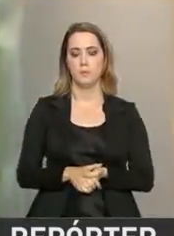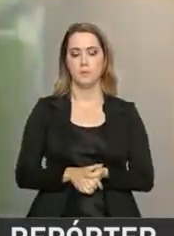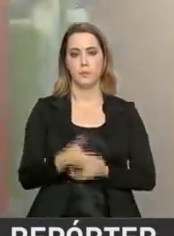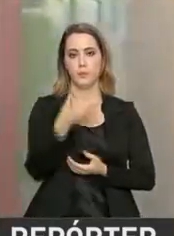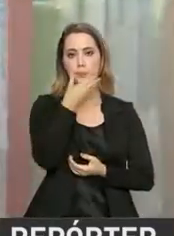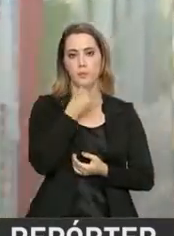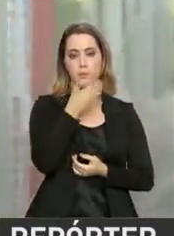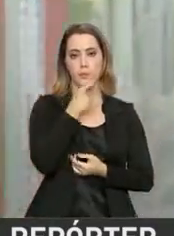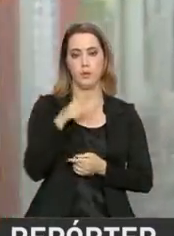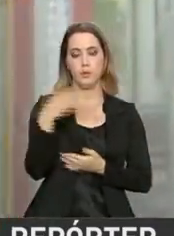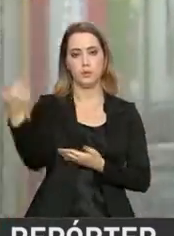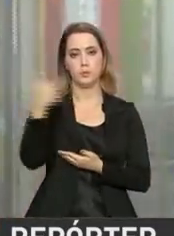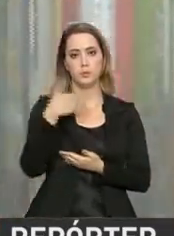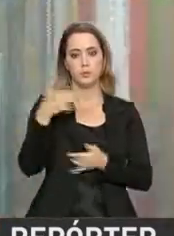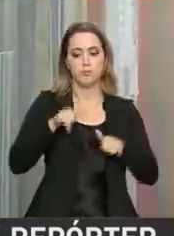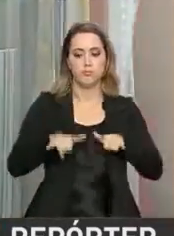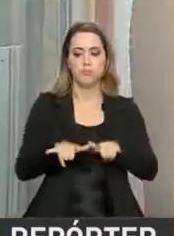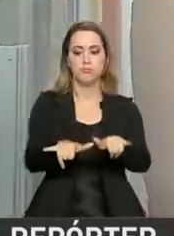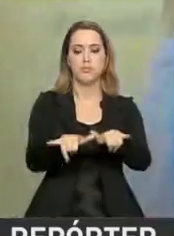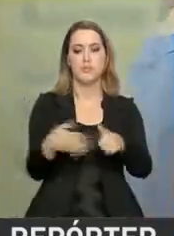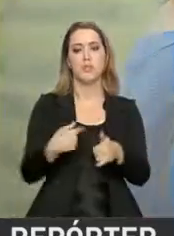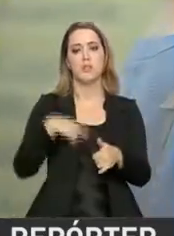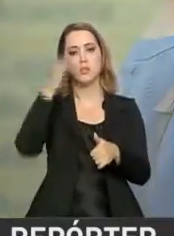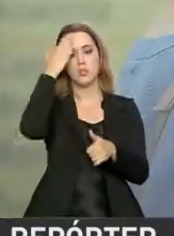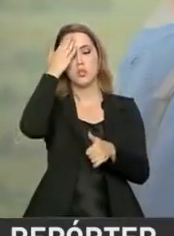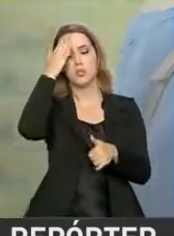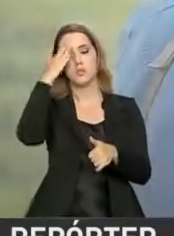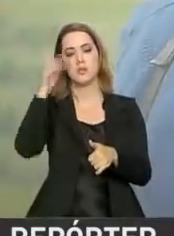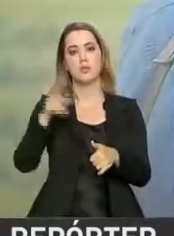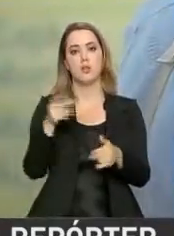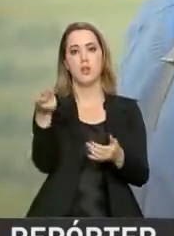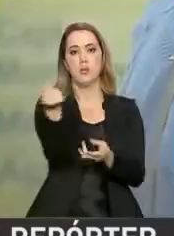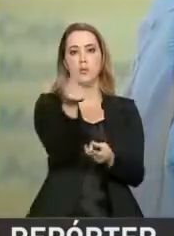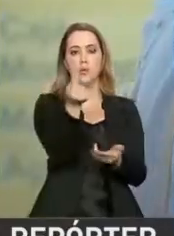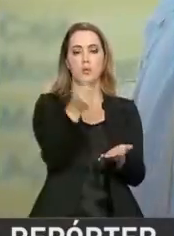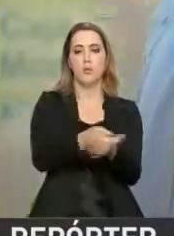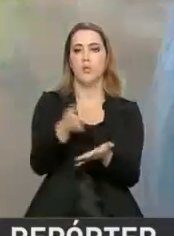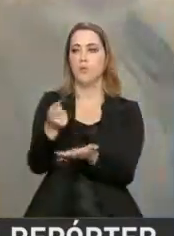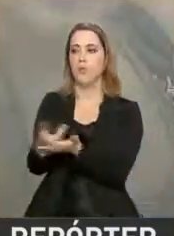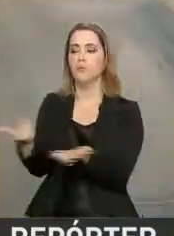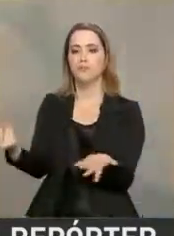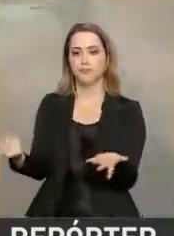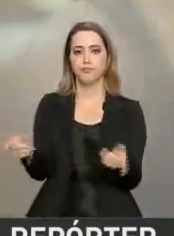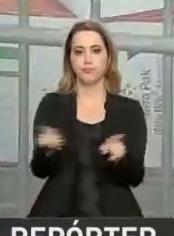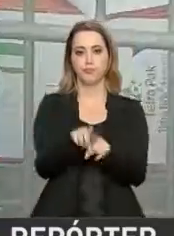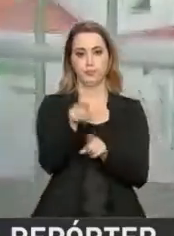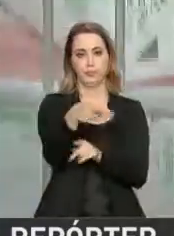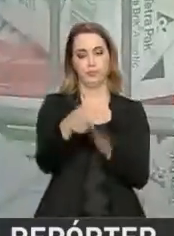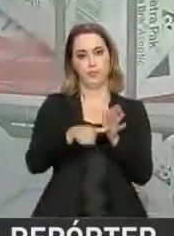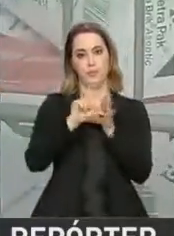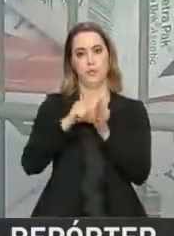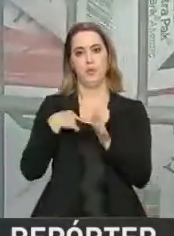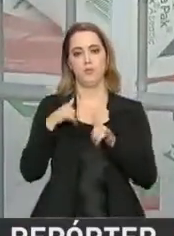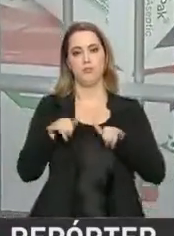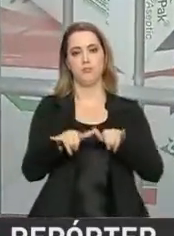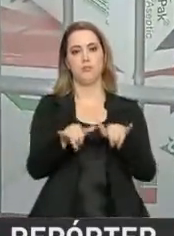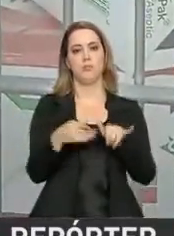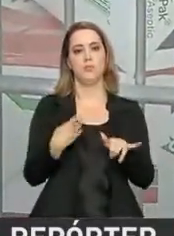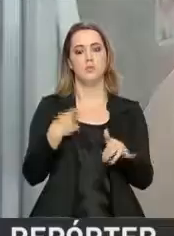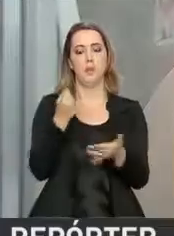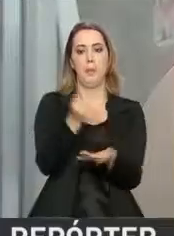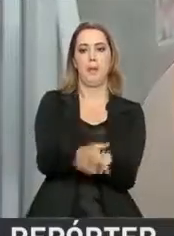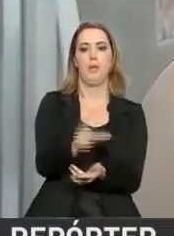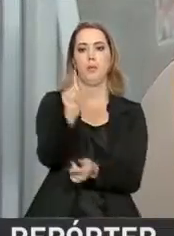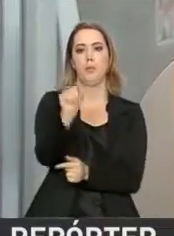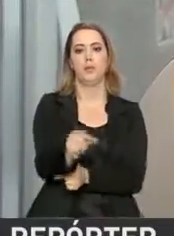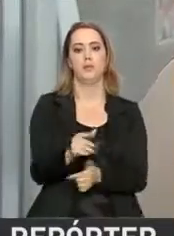Raquel vem ao mercado todas as semanas e sabe de cor os preços dos produtos que consome. Nas últimas compras, ela sentiu que gastou menos.